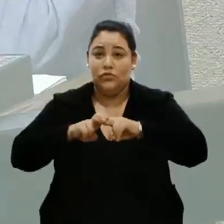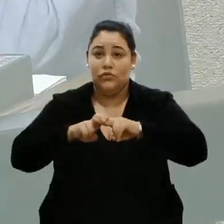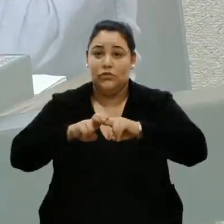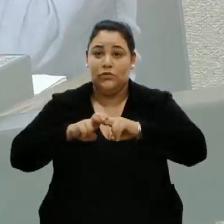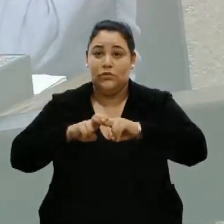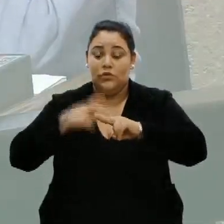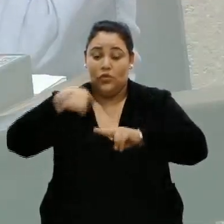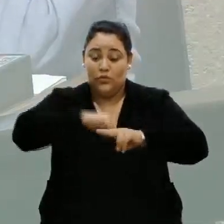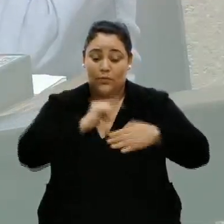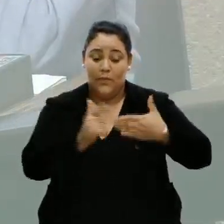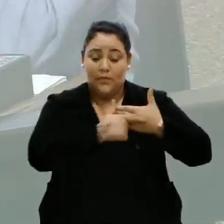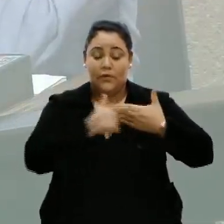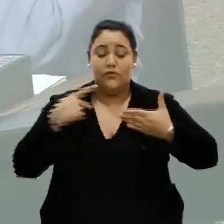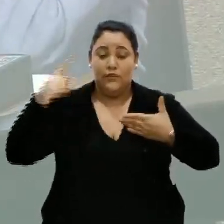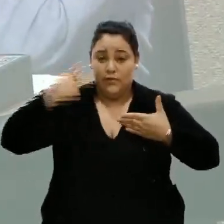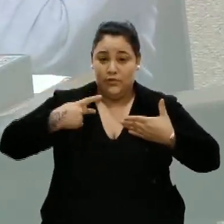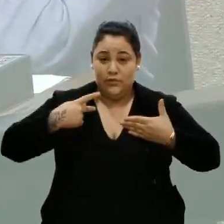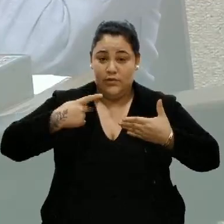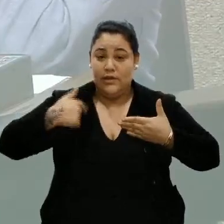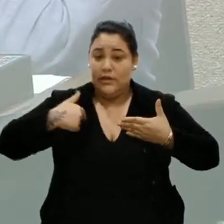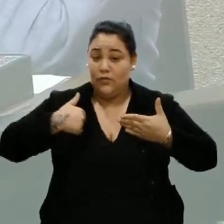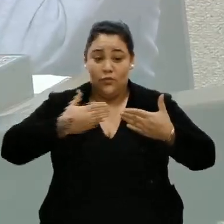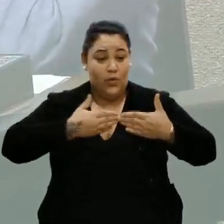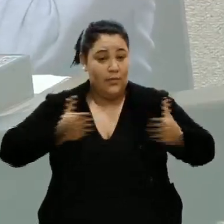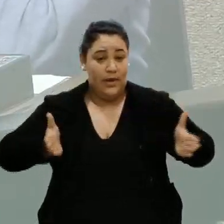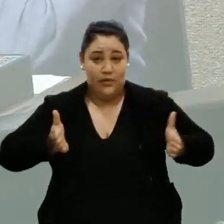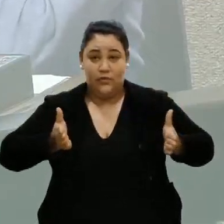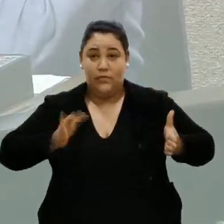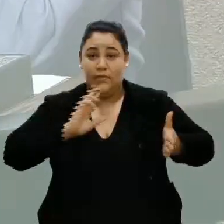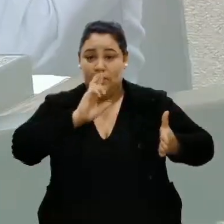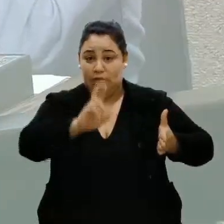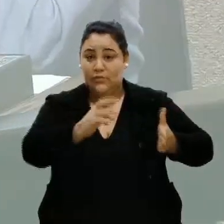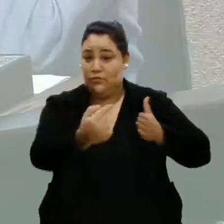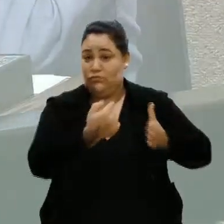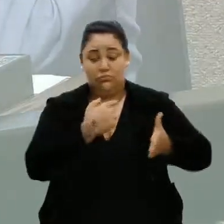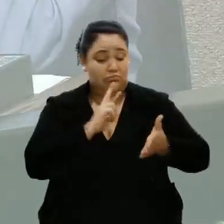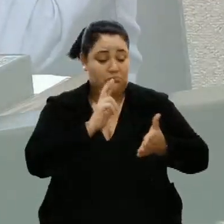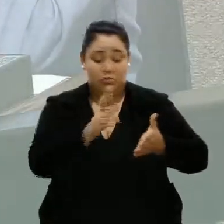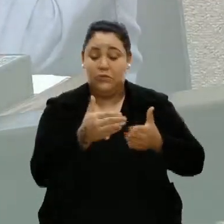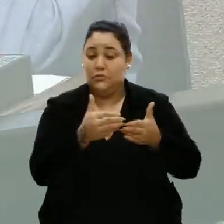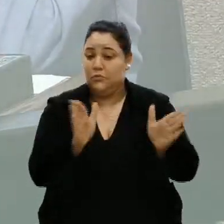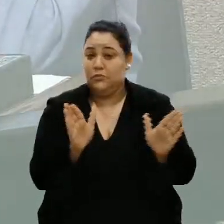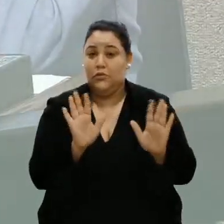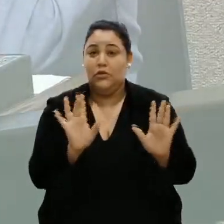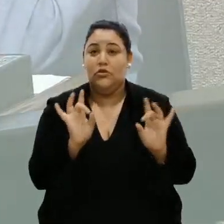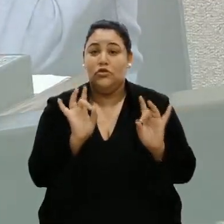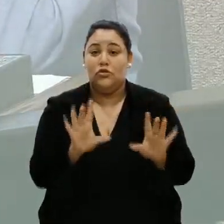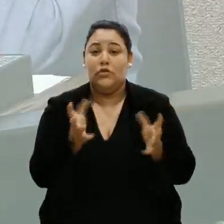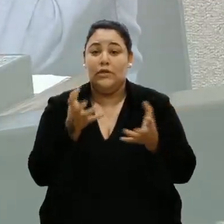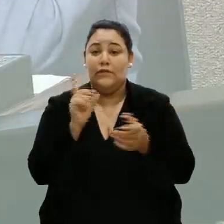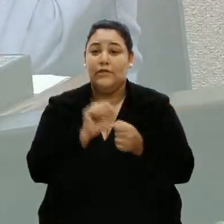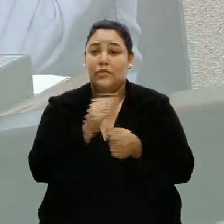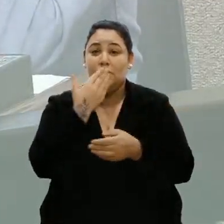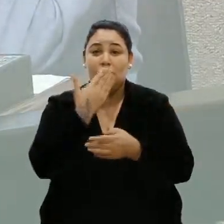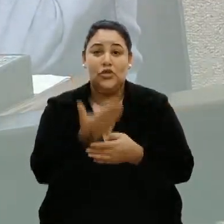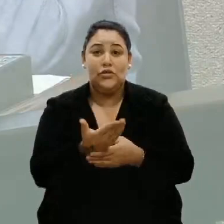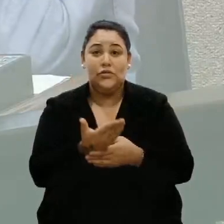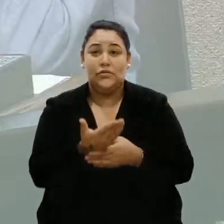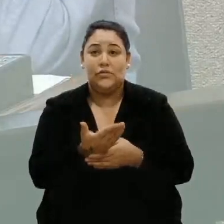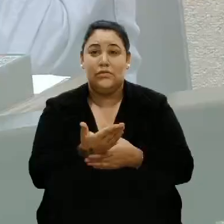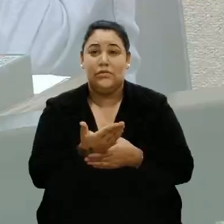vereador. E eu estou à disposição para poder auxiliar vocês. Eu só queria fazer o pedido que a gente tivesse